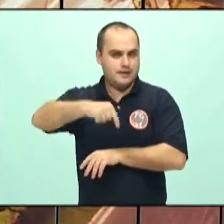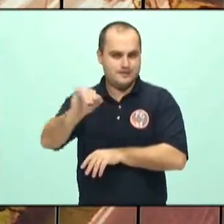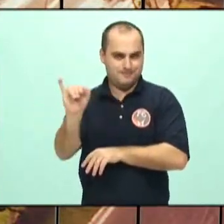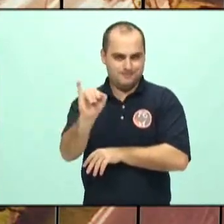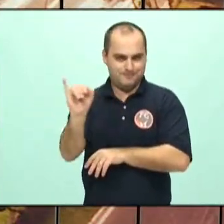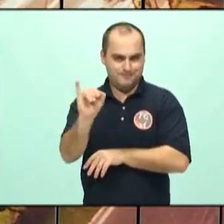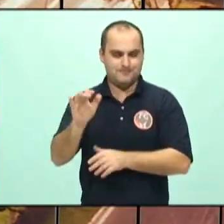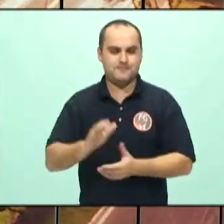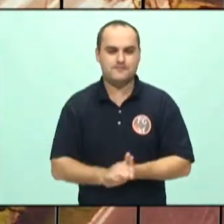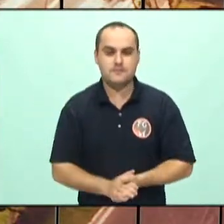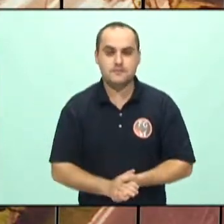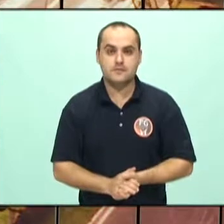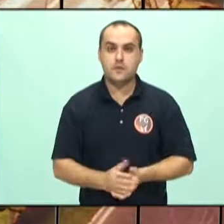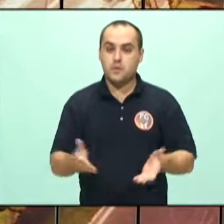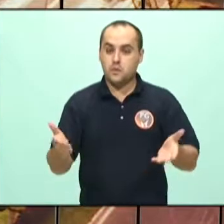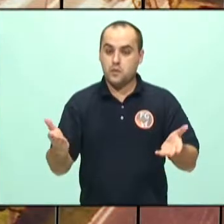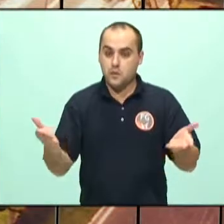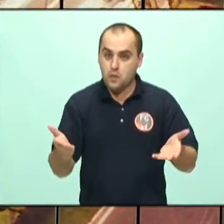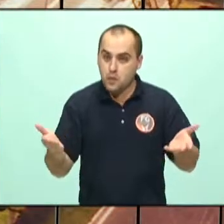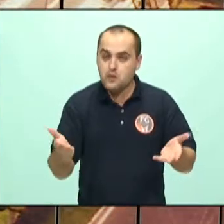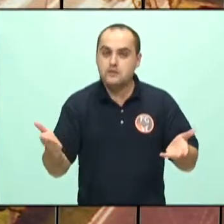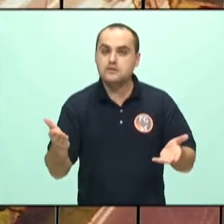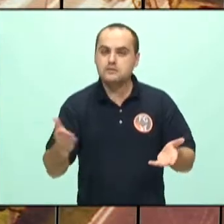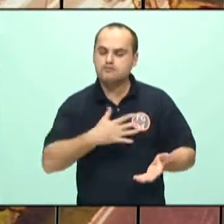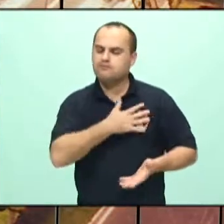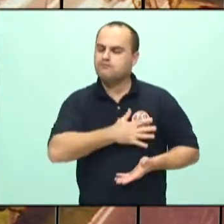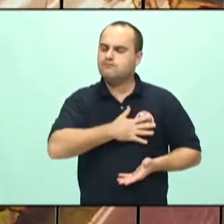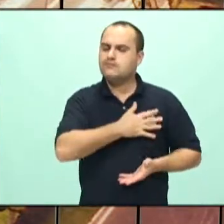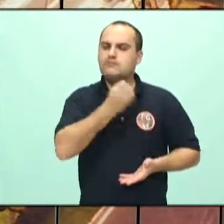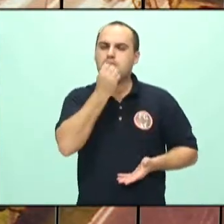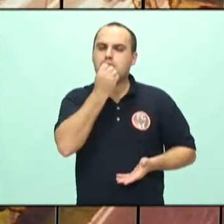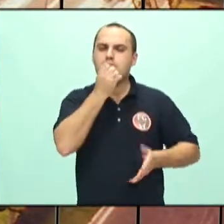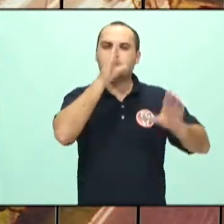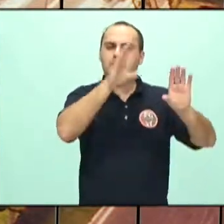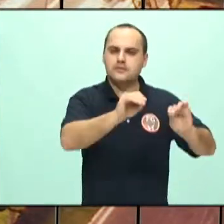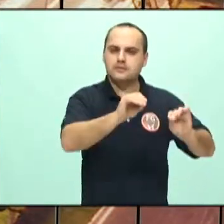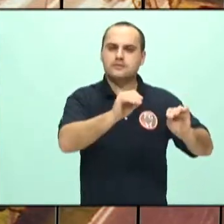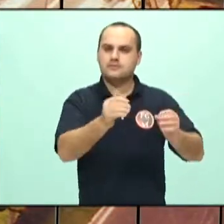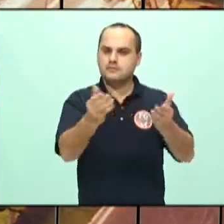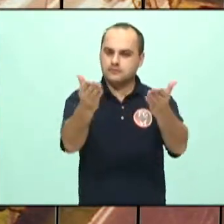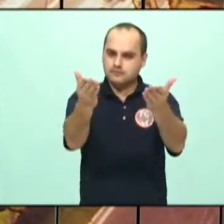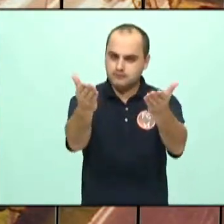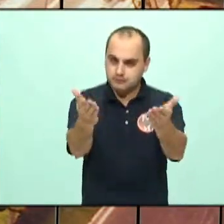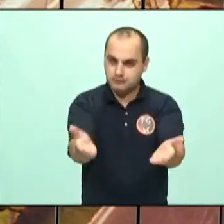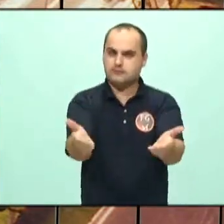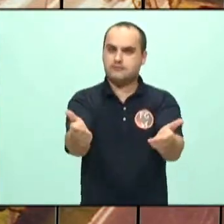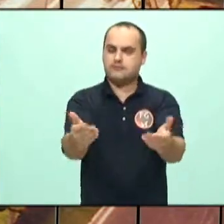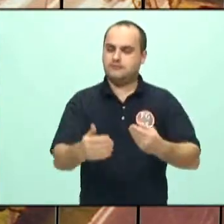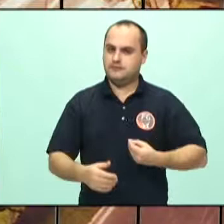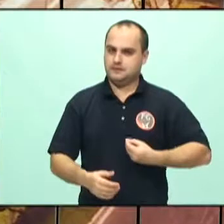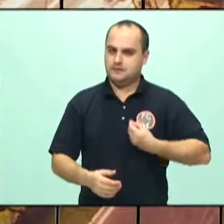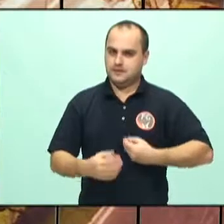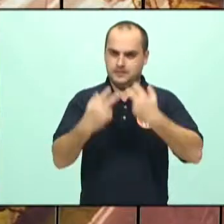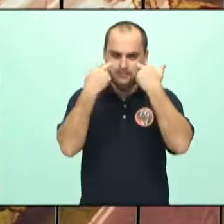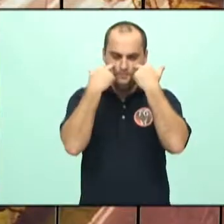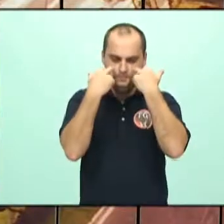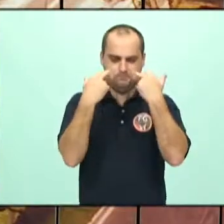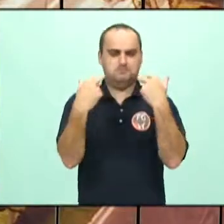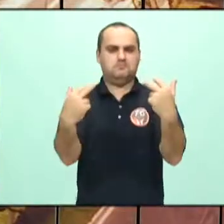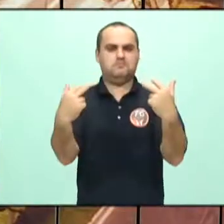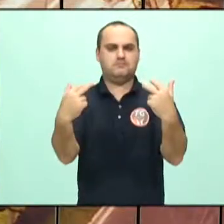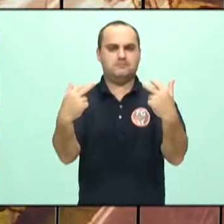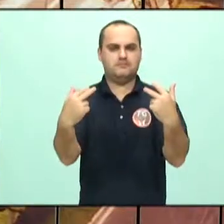Itajaí. Temos o prazer de dizer muito boa noite, muito obrigado ao senhor e à senhora pela atenção conosco